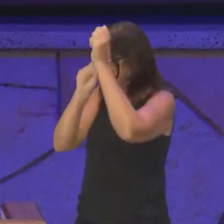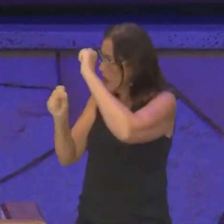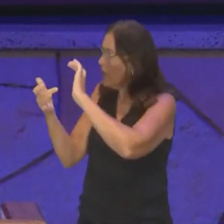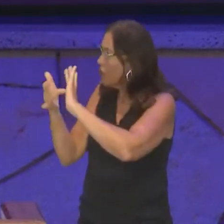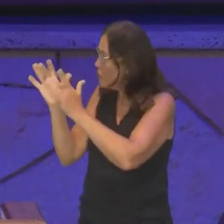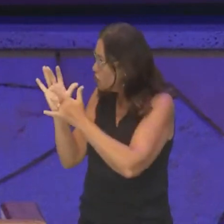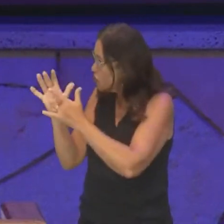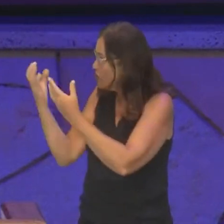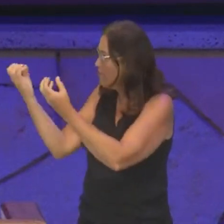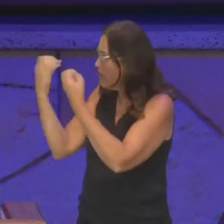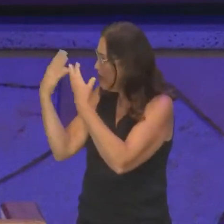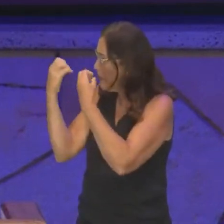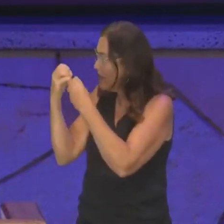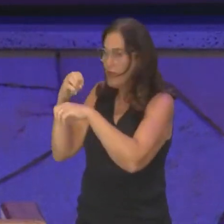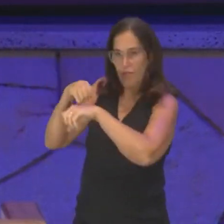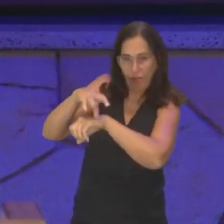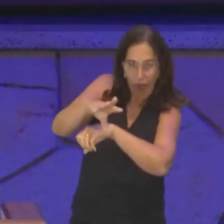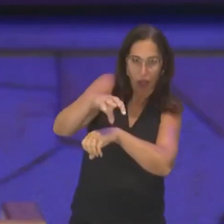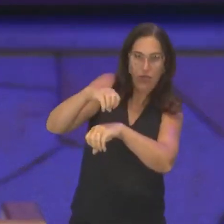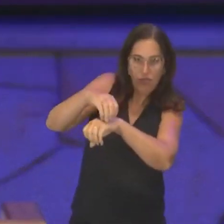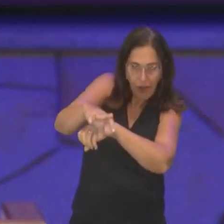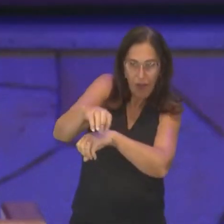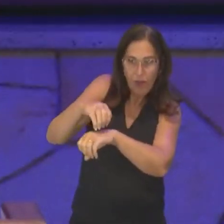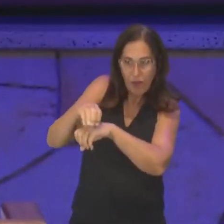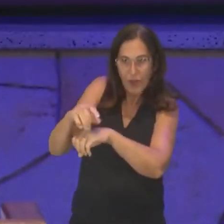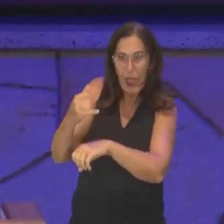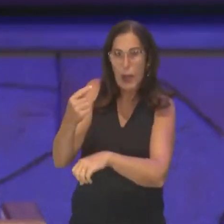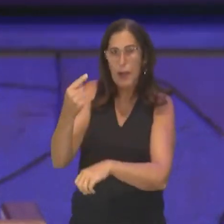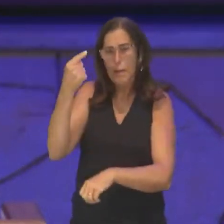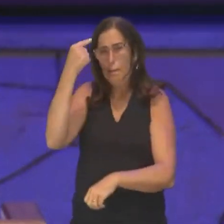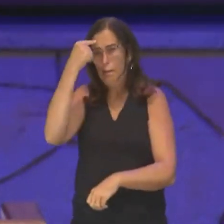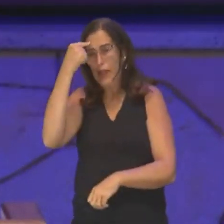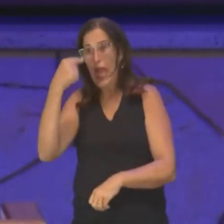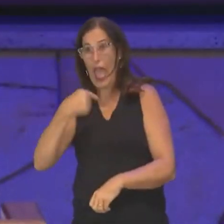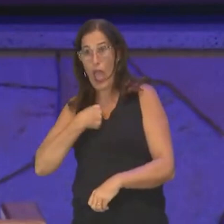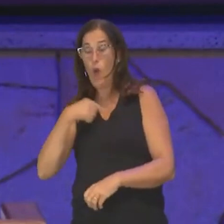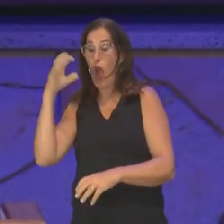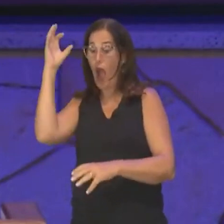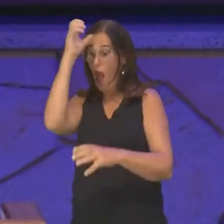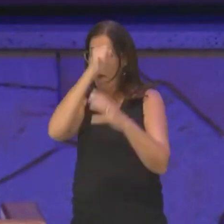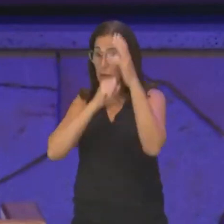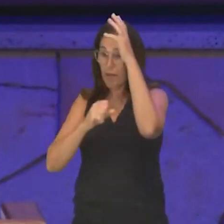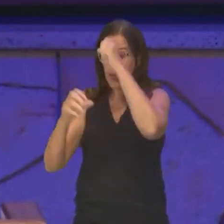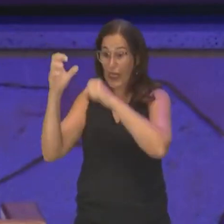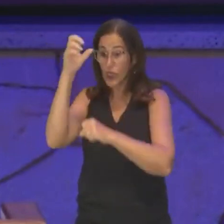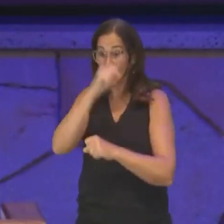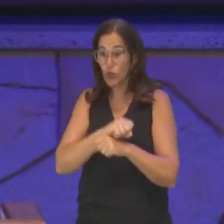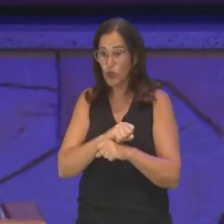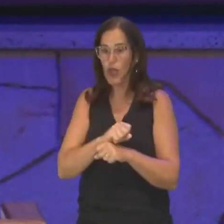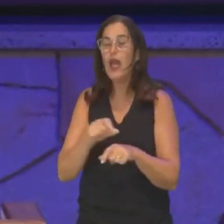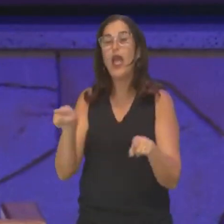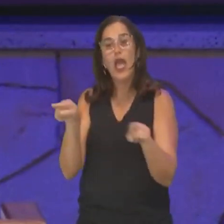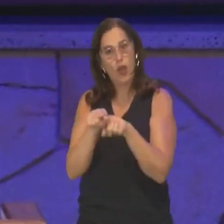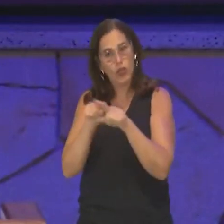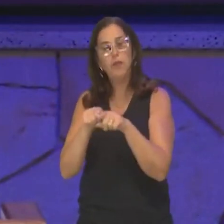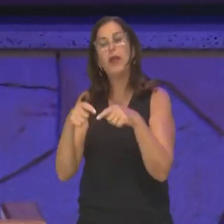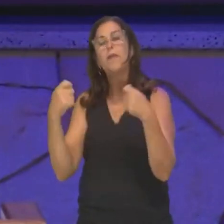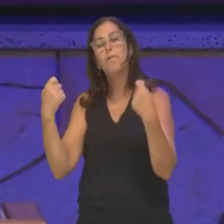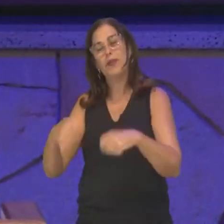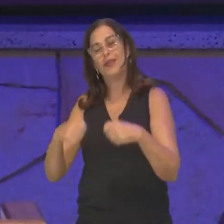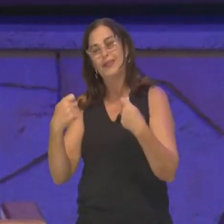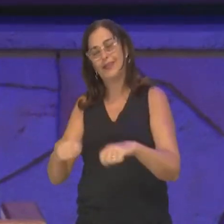E quando nós pensamos na ideia de que eu aprendo, mas eu também